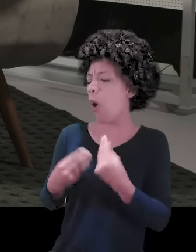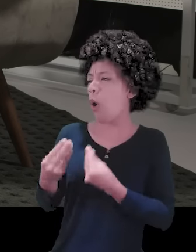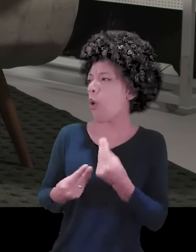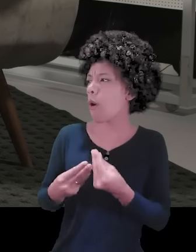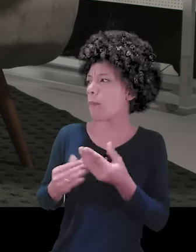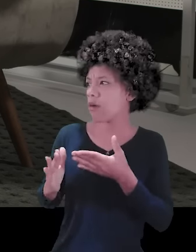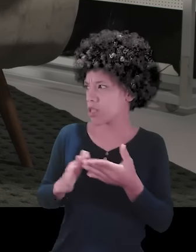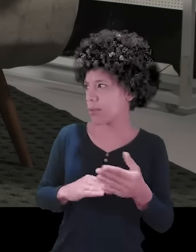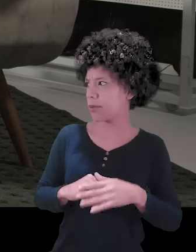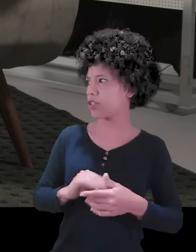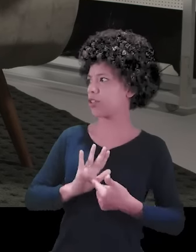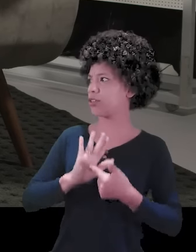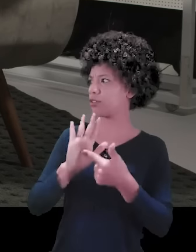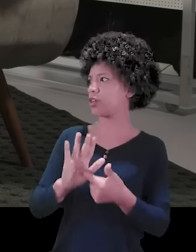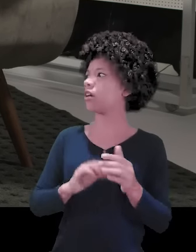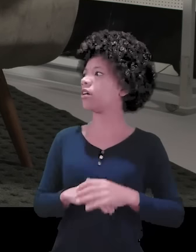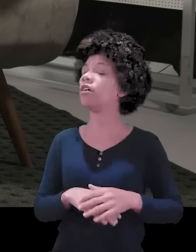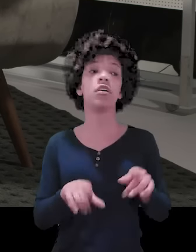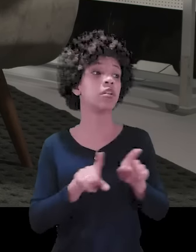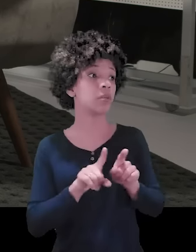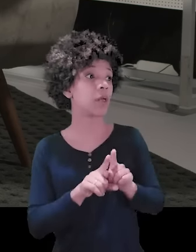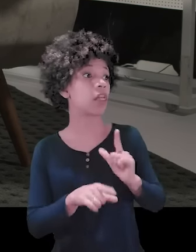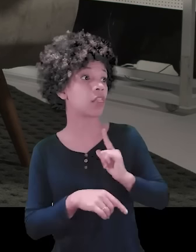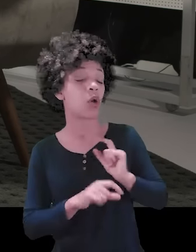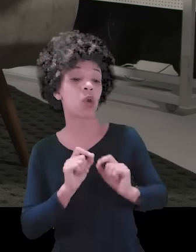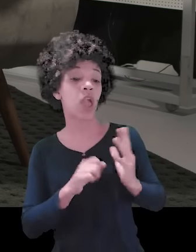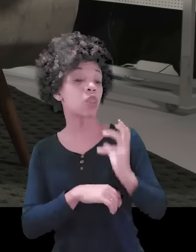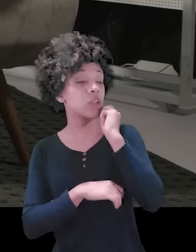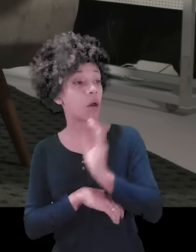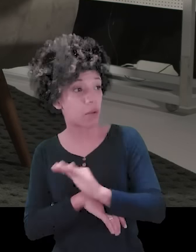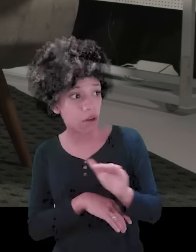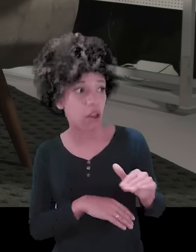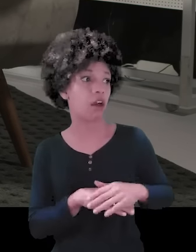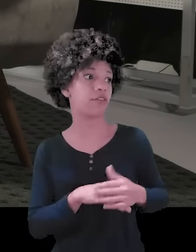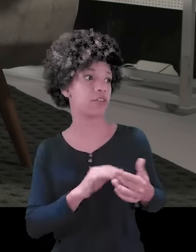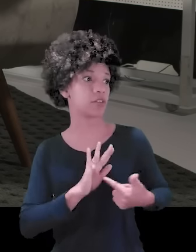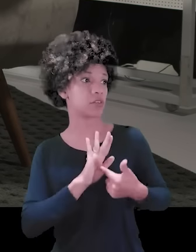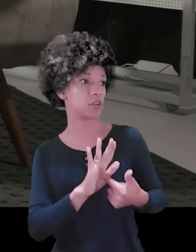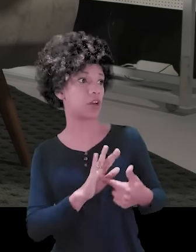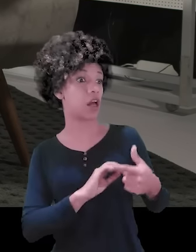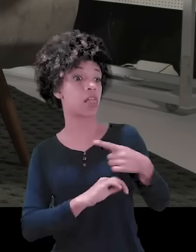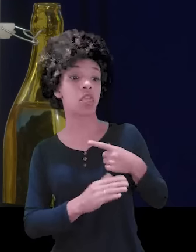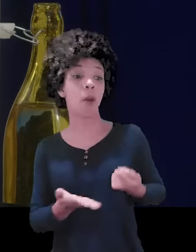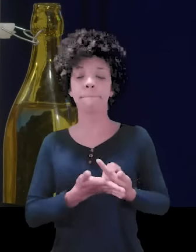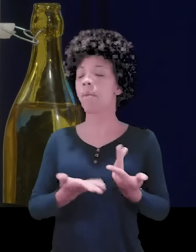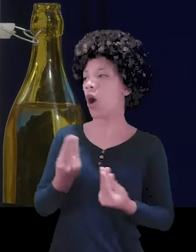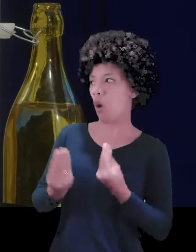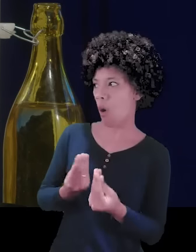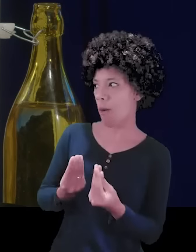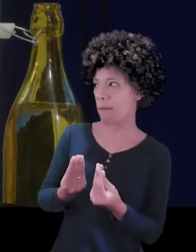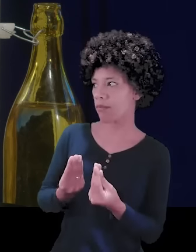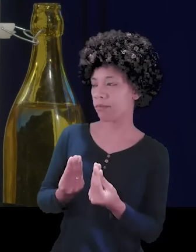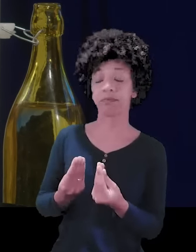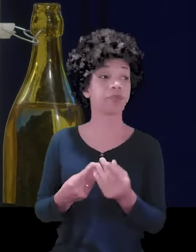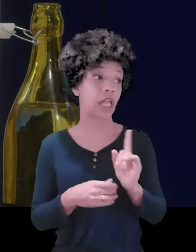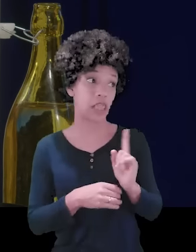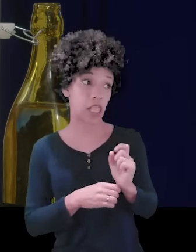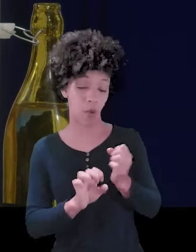funciona o processo de adoção hoje eu não sei que você é eu quero adotar uma criança eu vou E pago como é que tá a Anna você